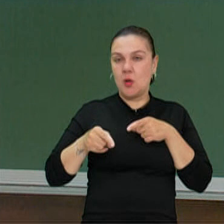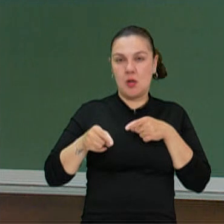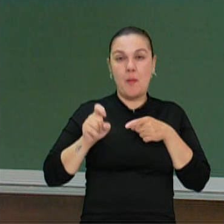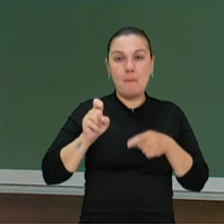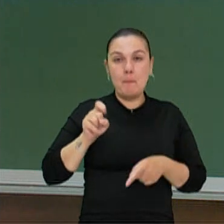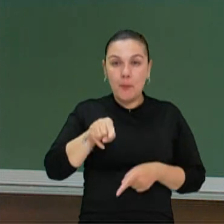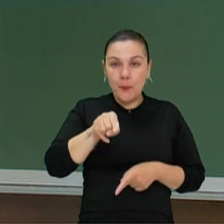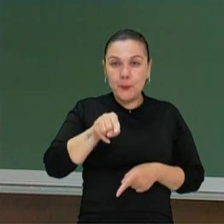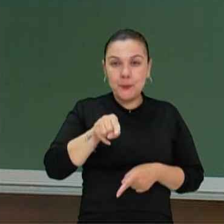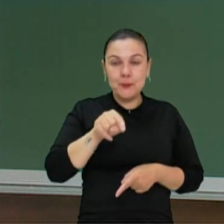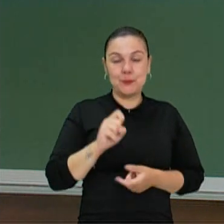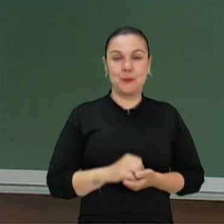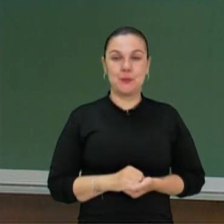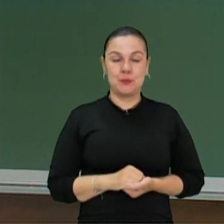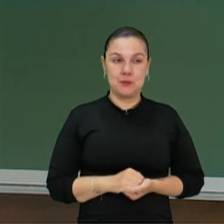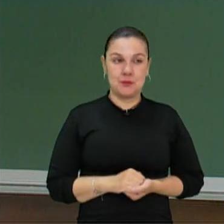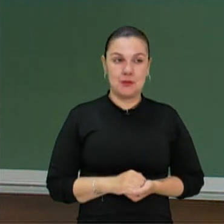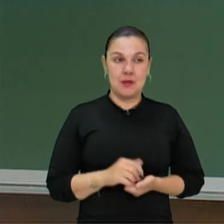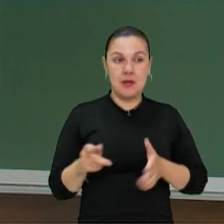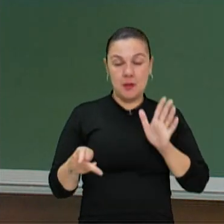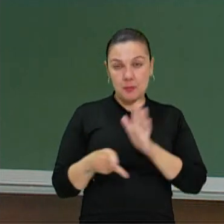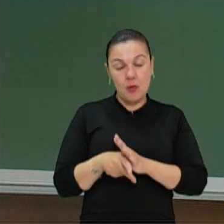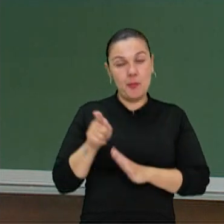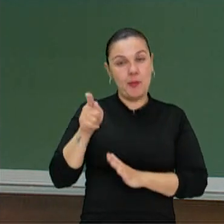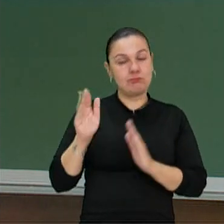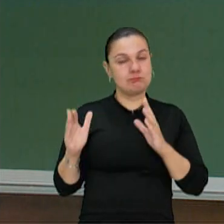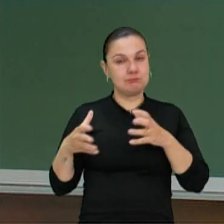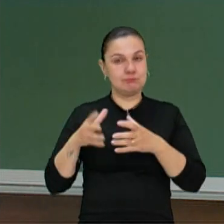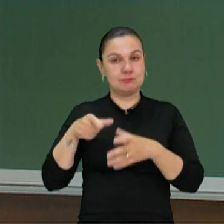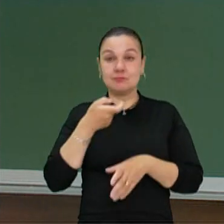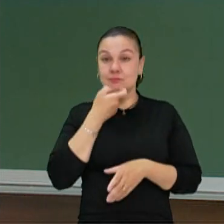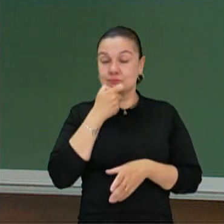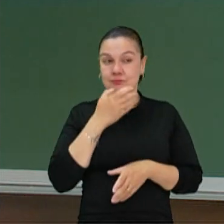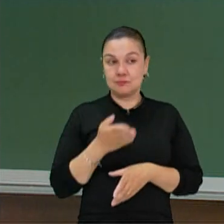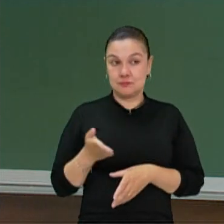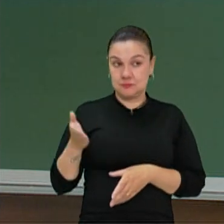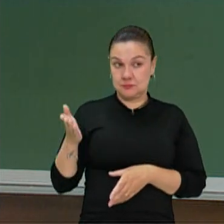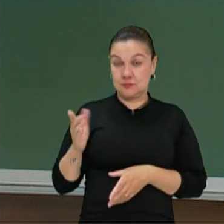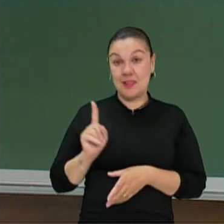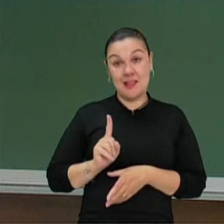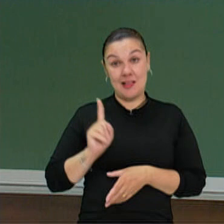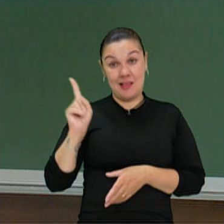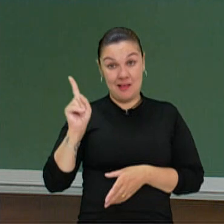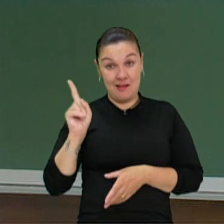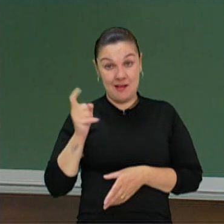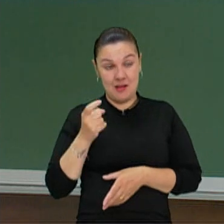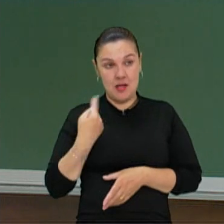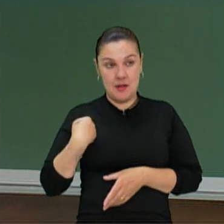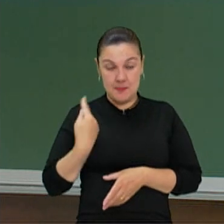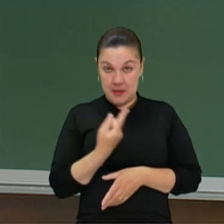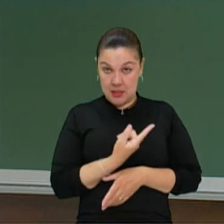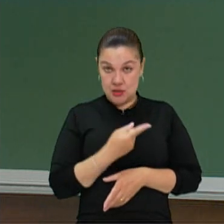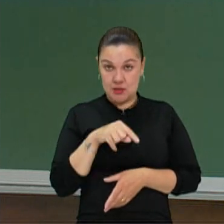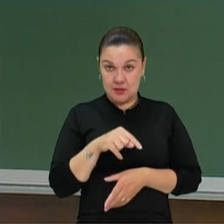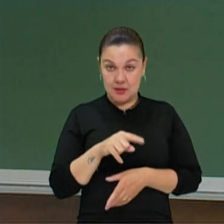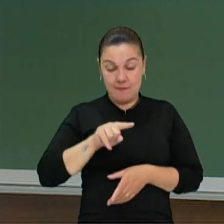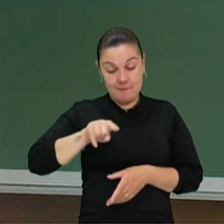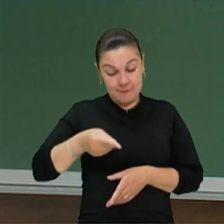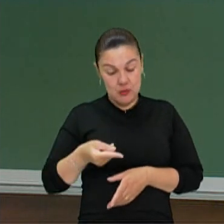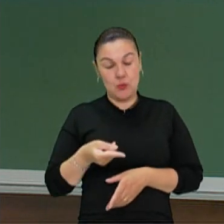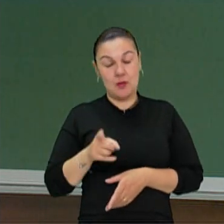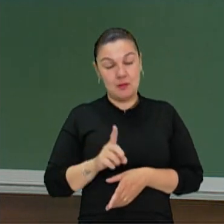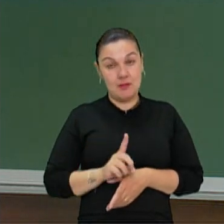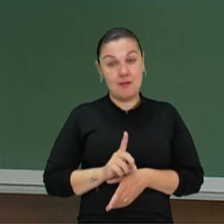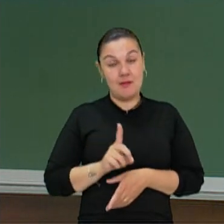ponto, né? Por causa que o padrão é inglês, né? Então, para eles, para nós, a parte decimal é separada